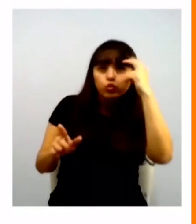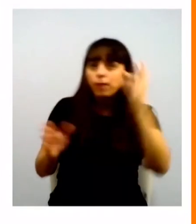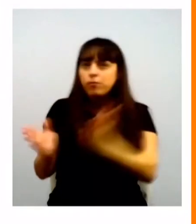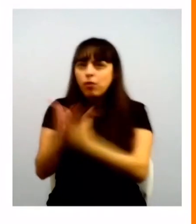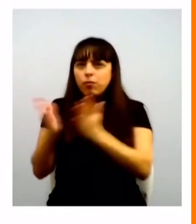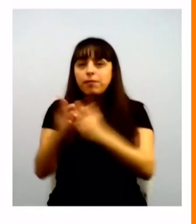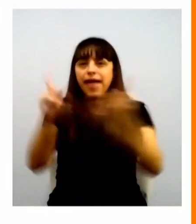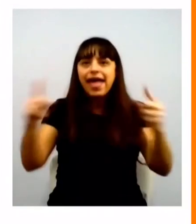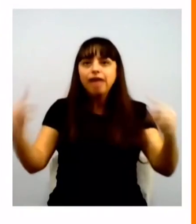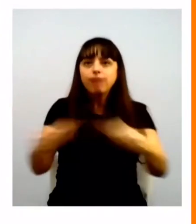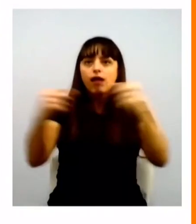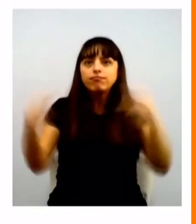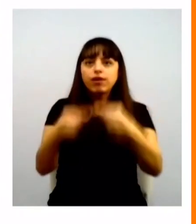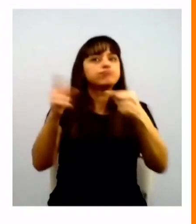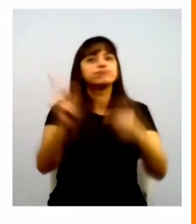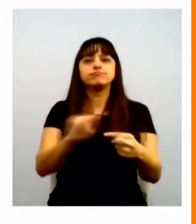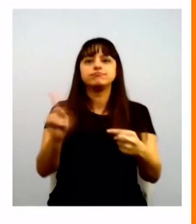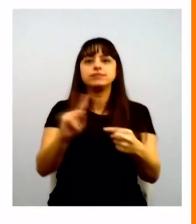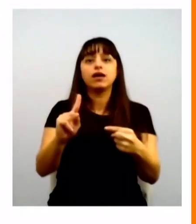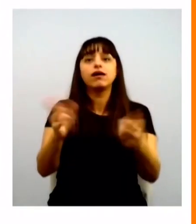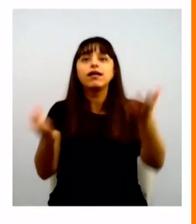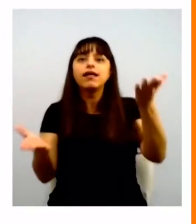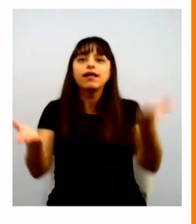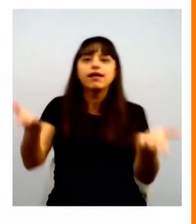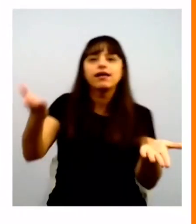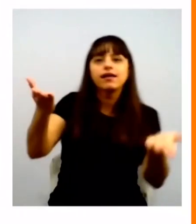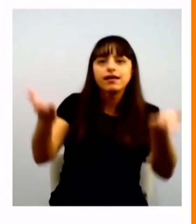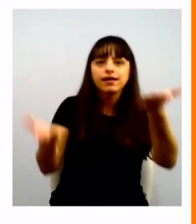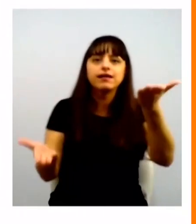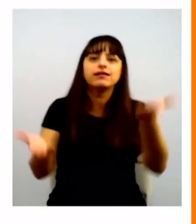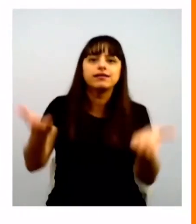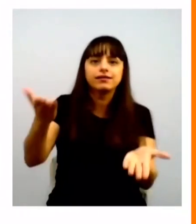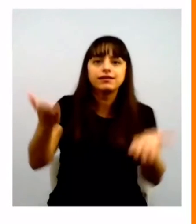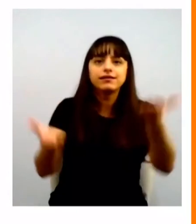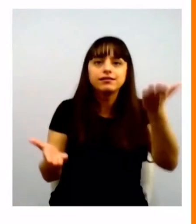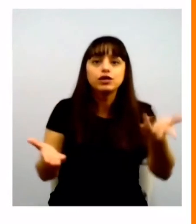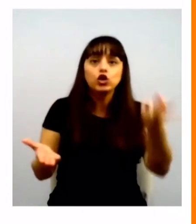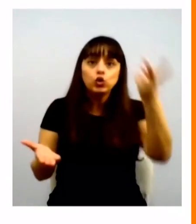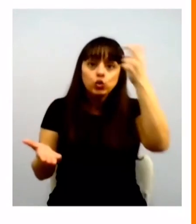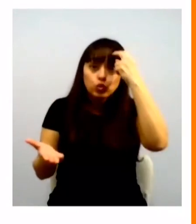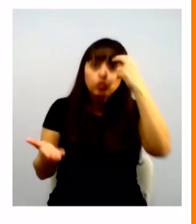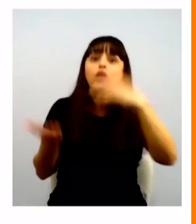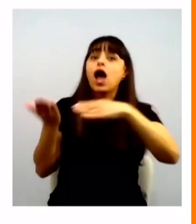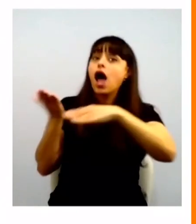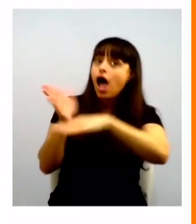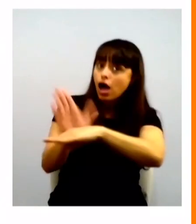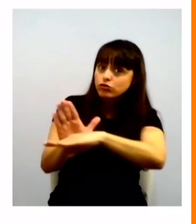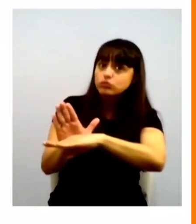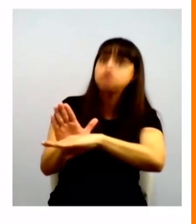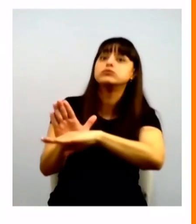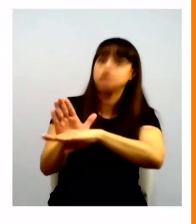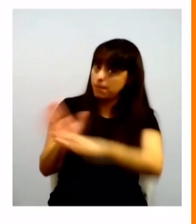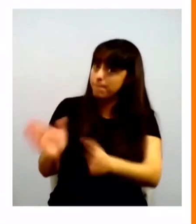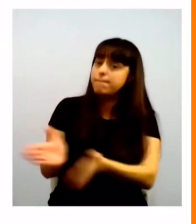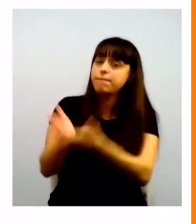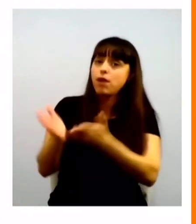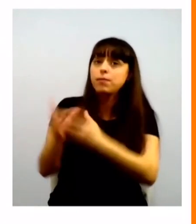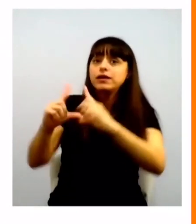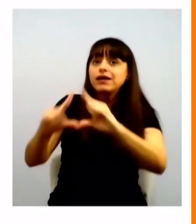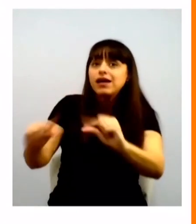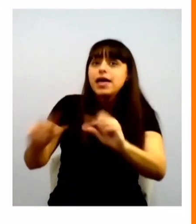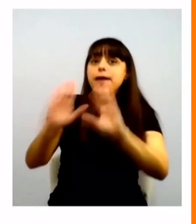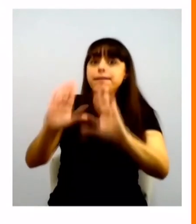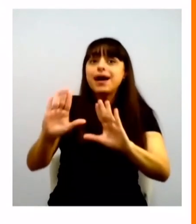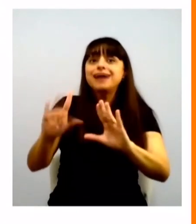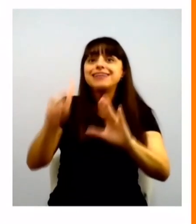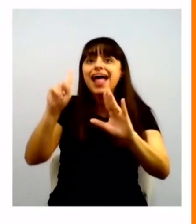não é do todo direto, mas sim que é verdade que para reduzir a pobreza o ambiente cultural incide neste tema.